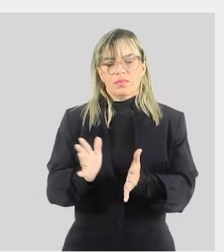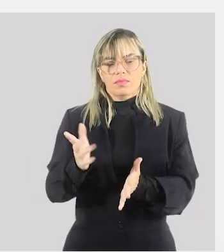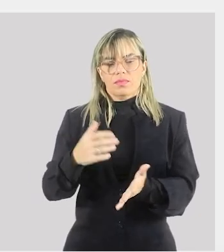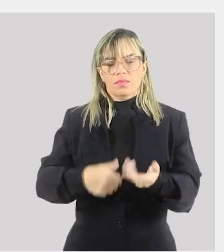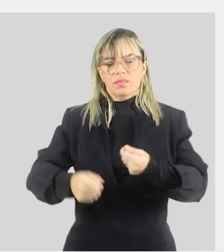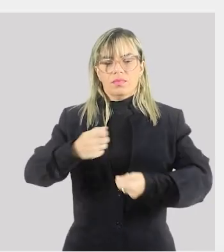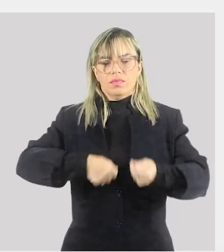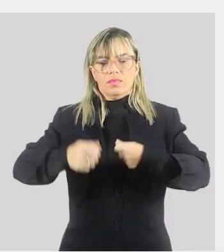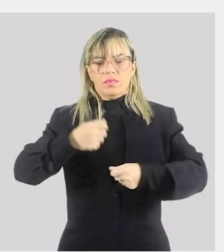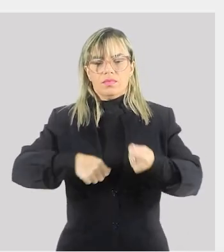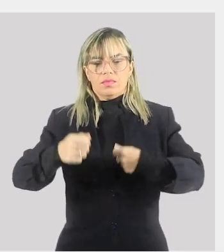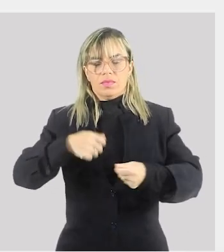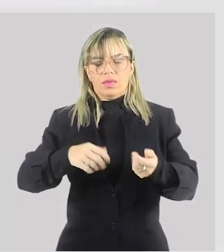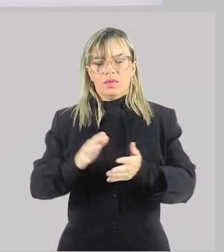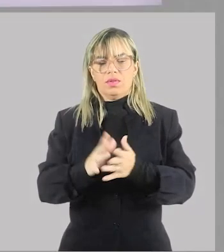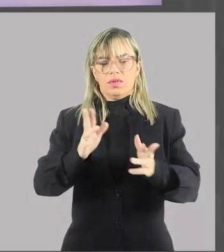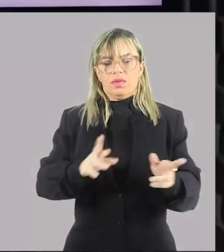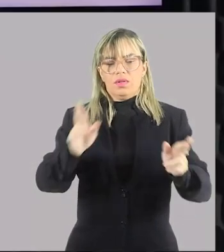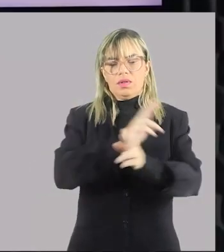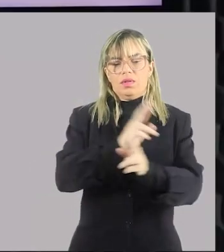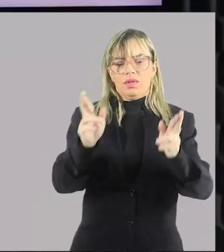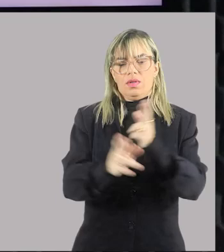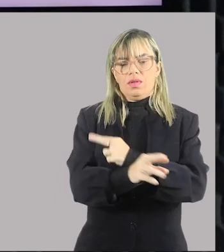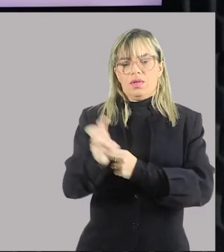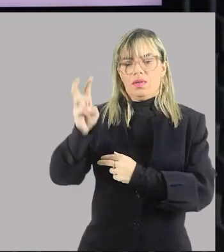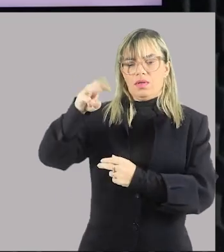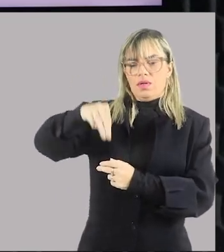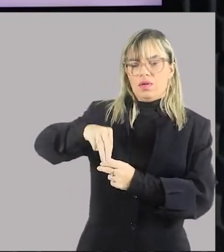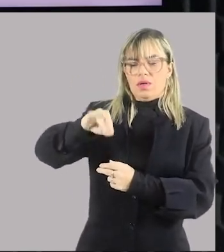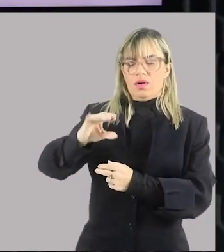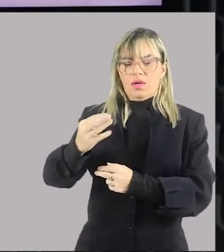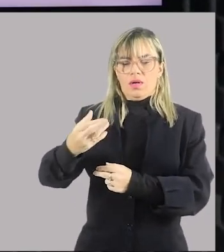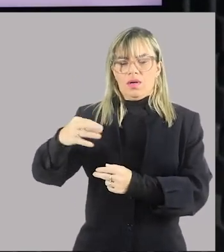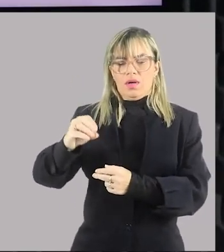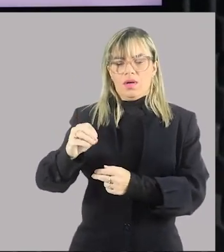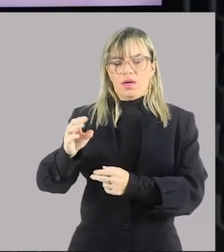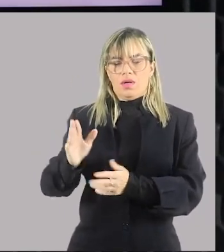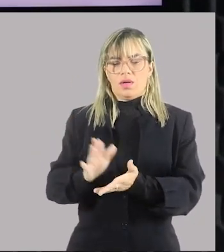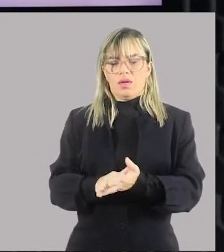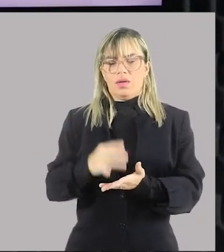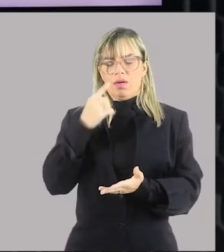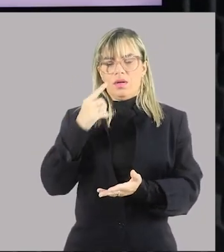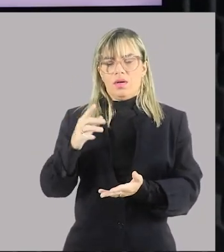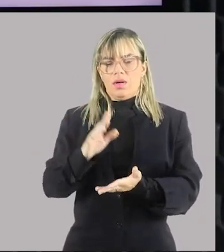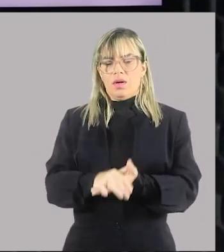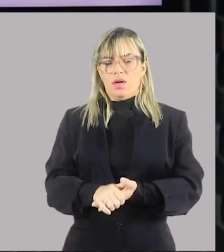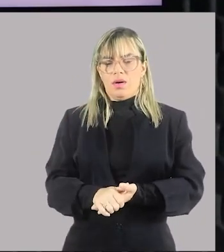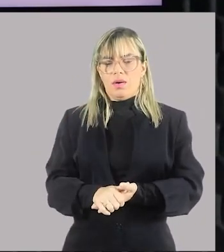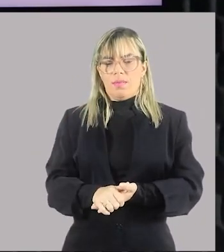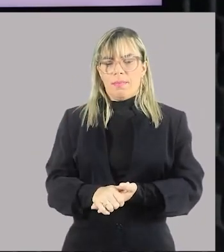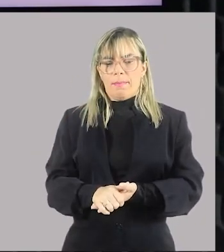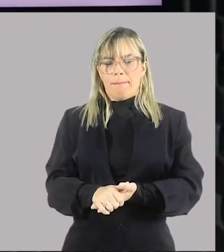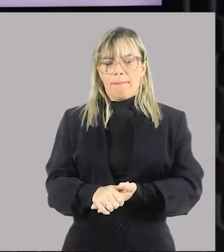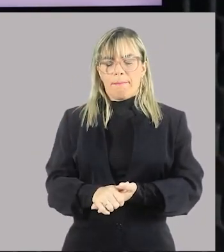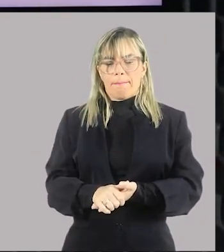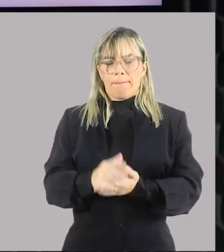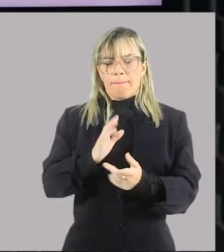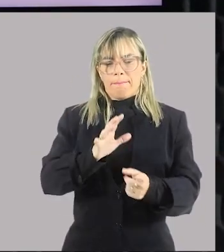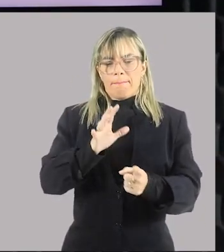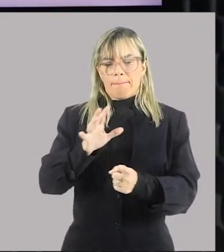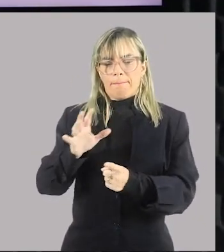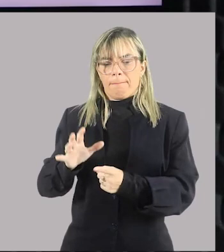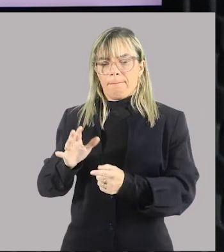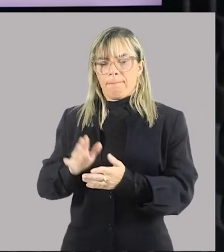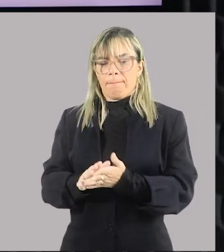a pequenas e microempresas, que fazem parte desse terceiro setor da economia. O terceiro setor da economia contribui bastante